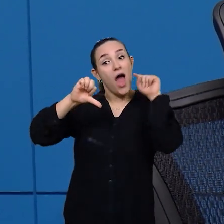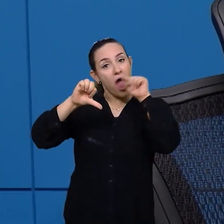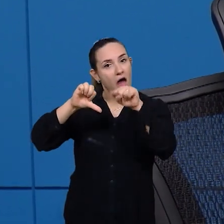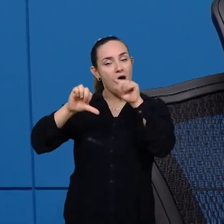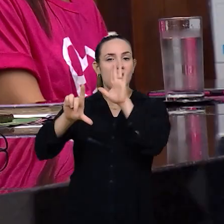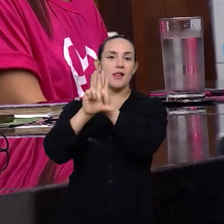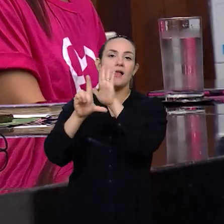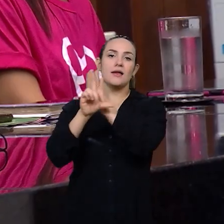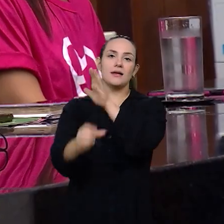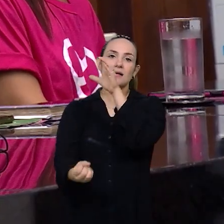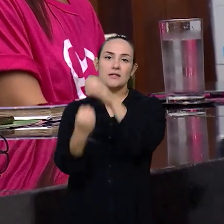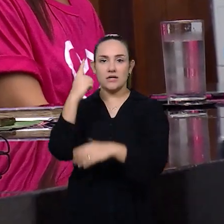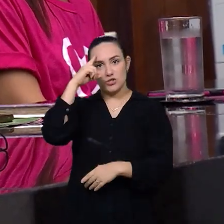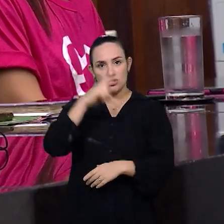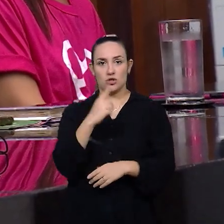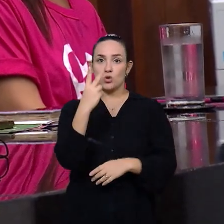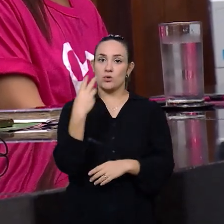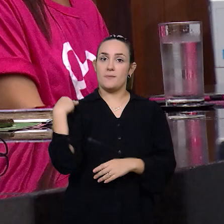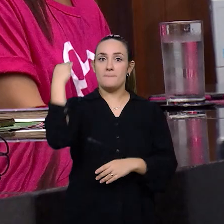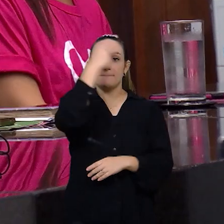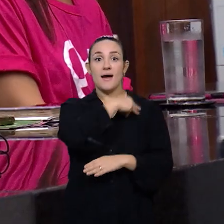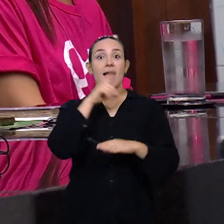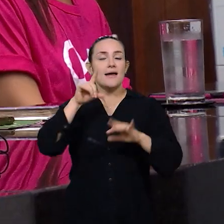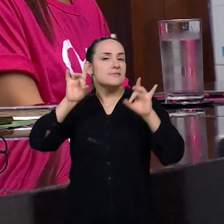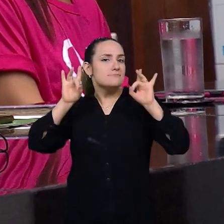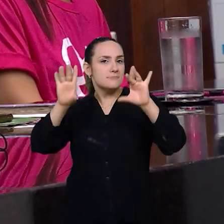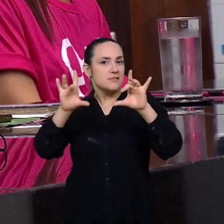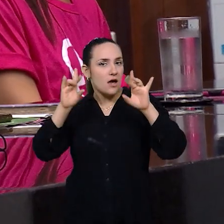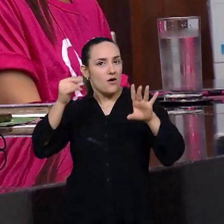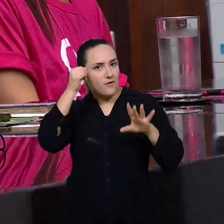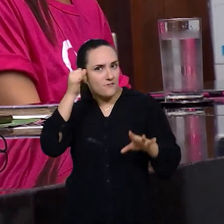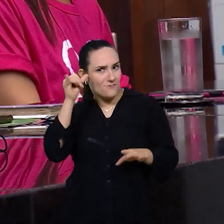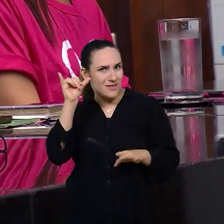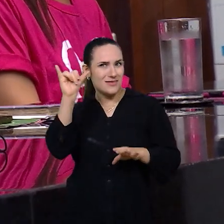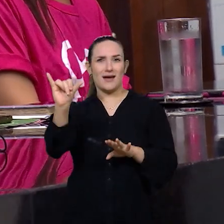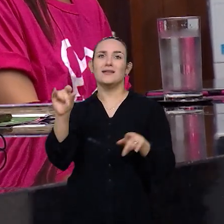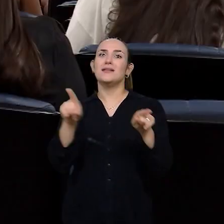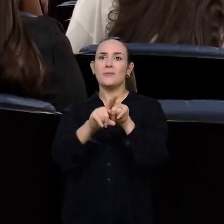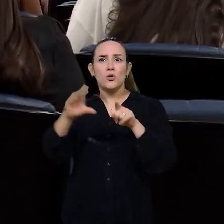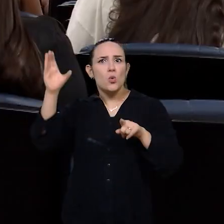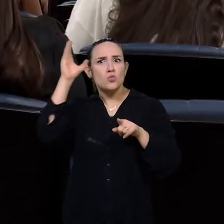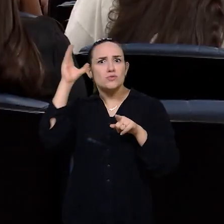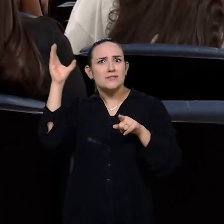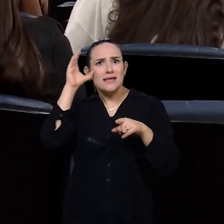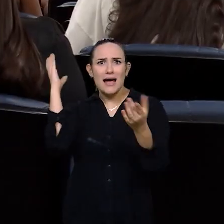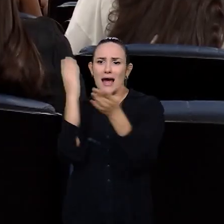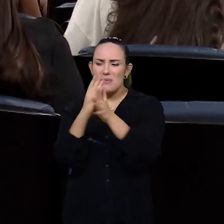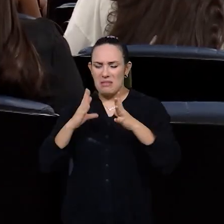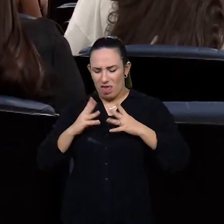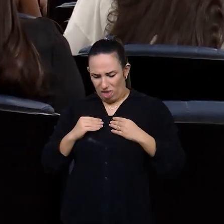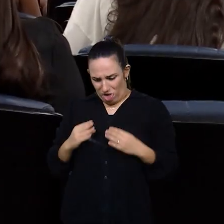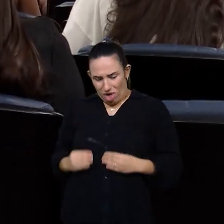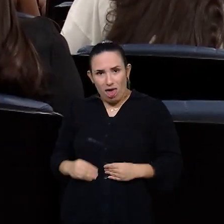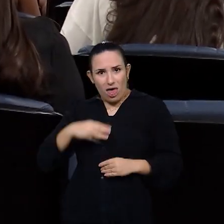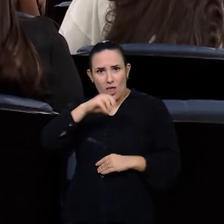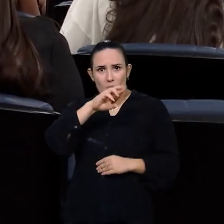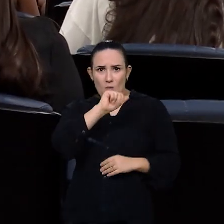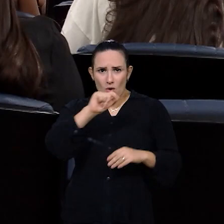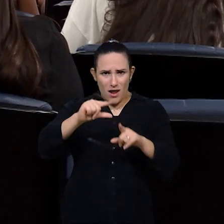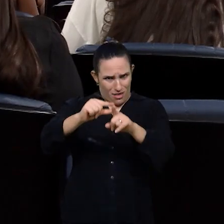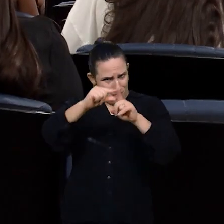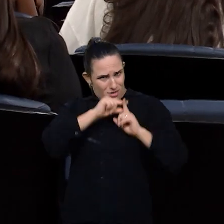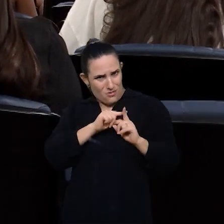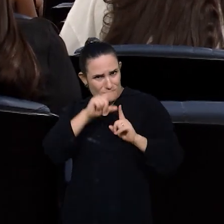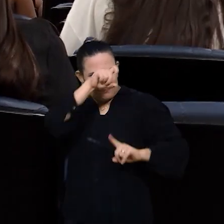5.699, que instituiu o dia 2 de maio como a data estadual de prevenção e conscientização ao assédio moral